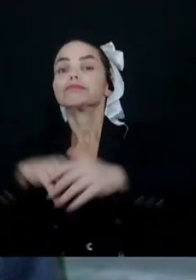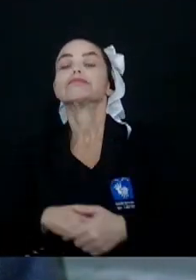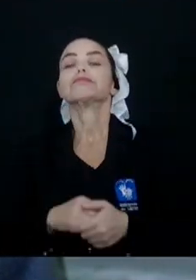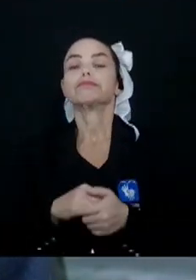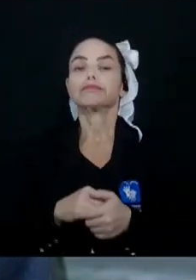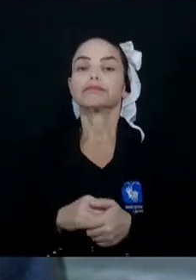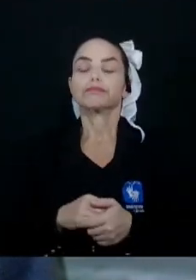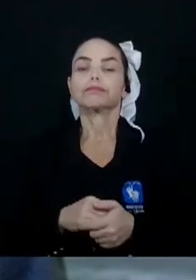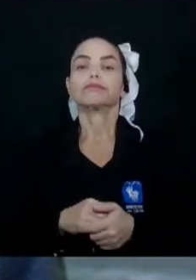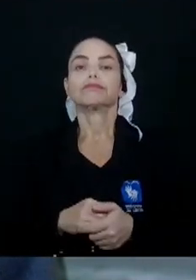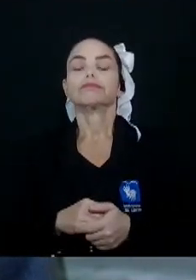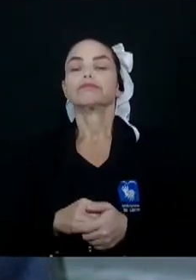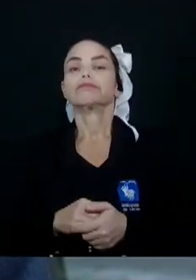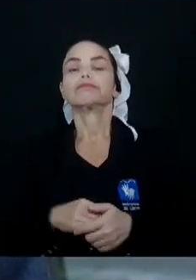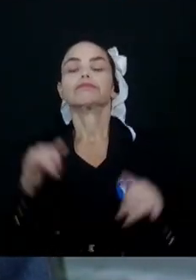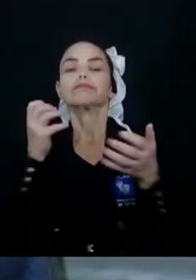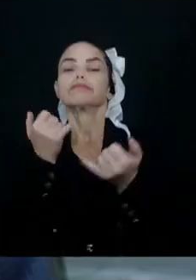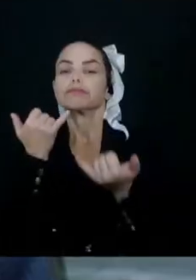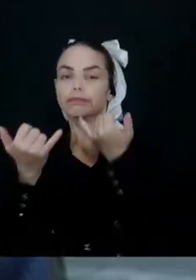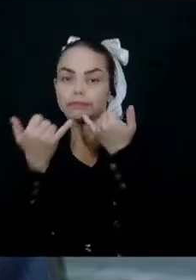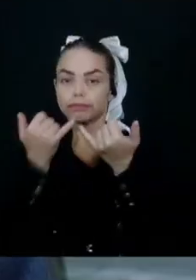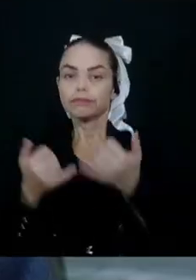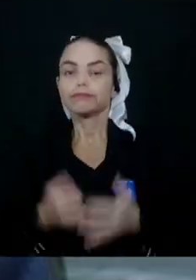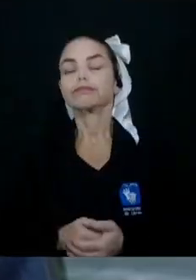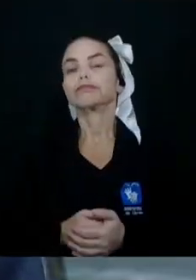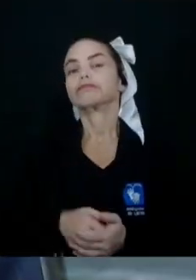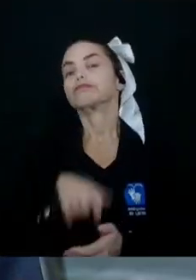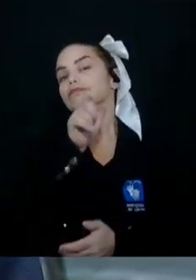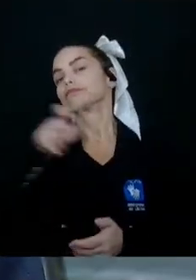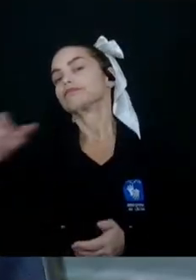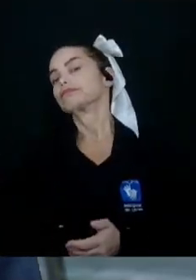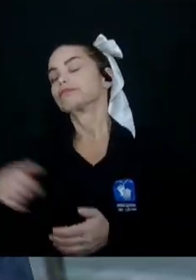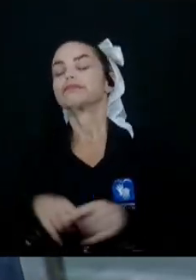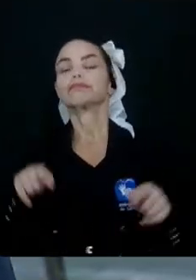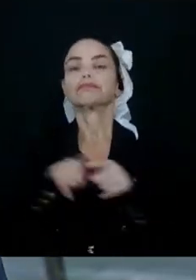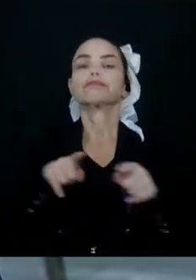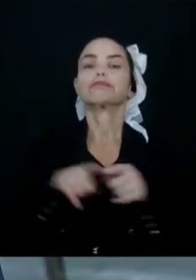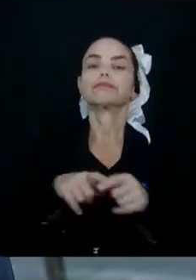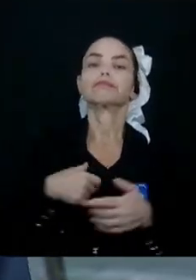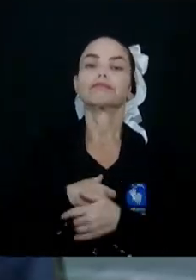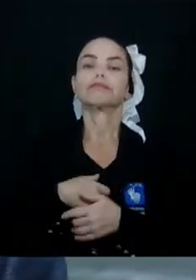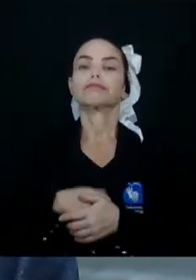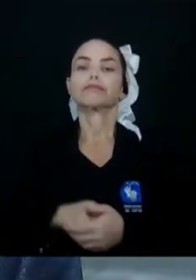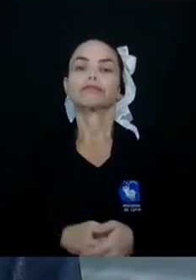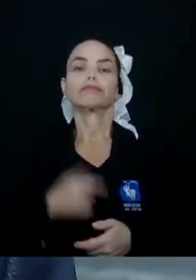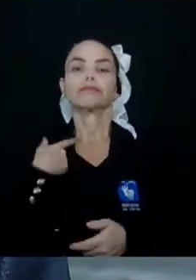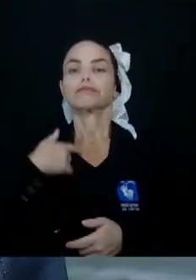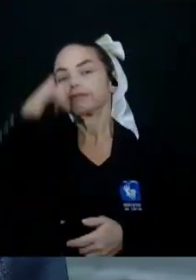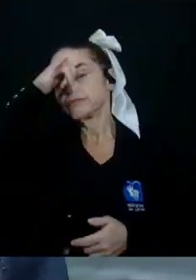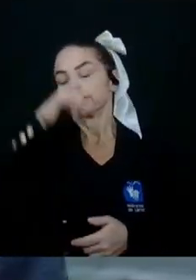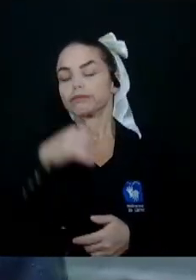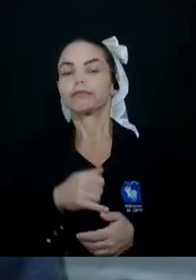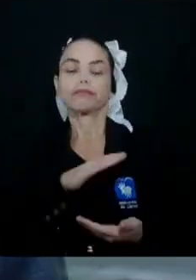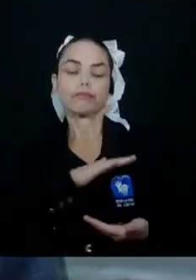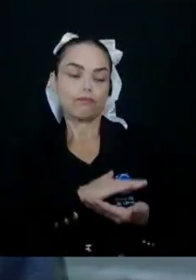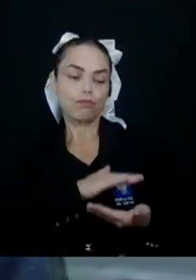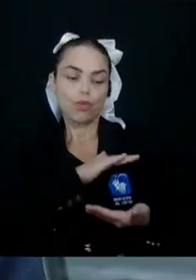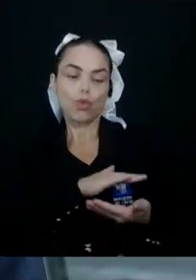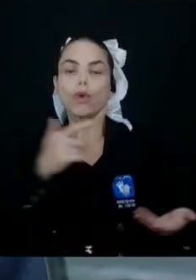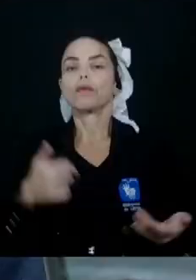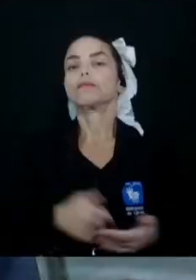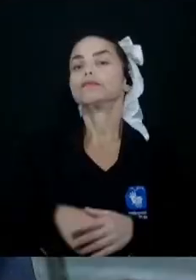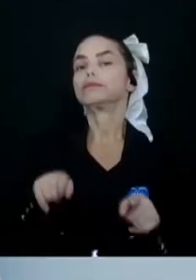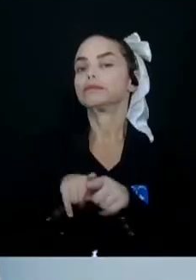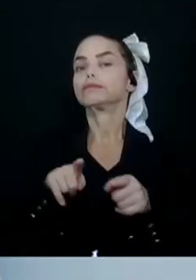as informações até as pessoas, que as pessoas também façam essa prevenção, como prevenção de mama, como prevenção também de outros casos,